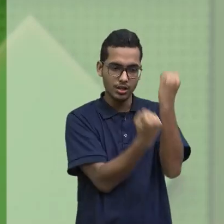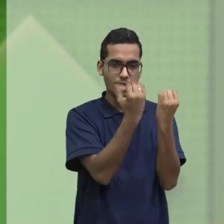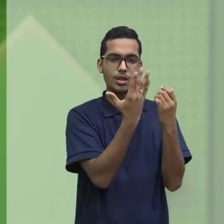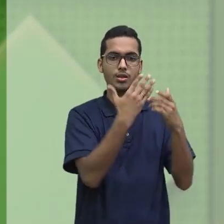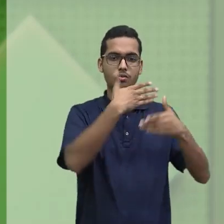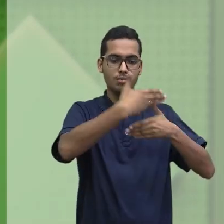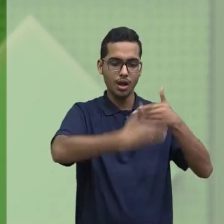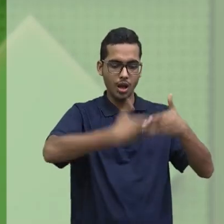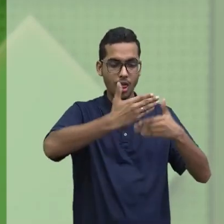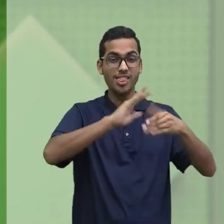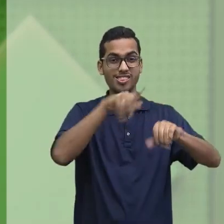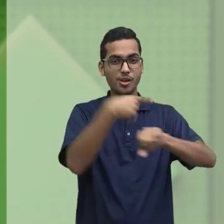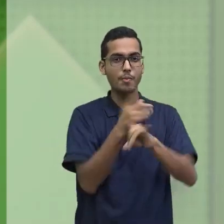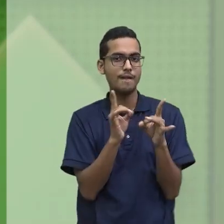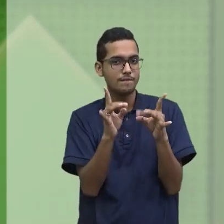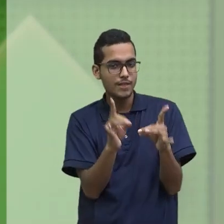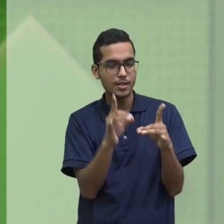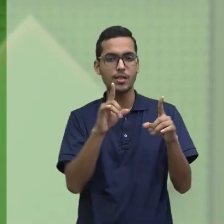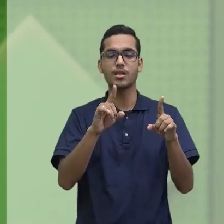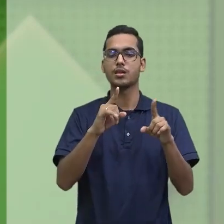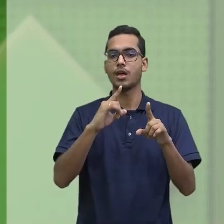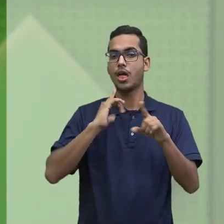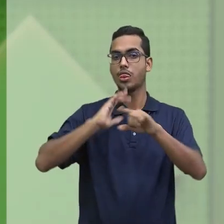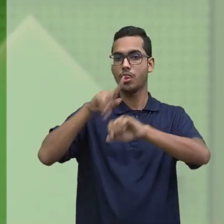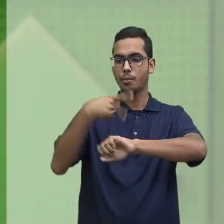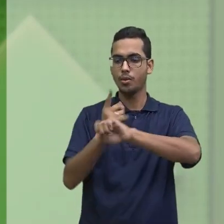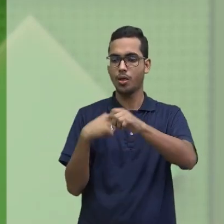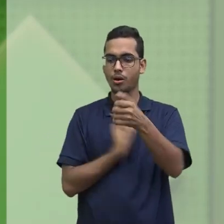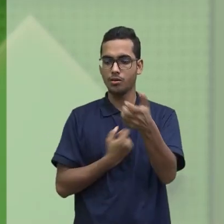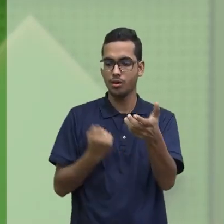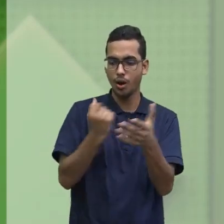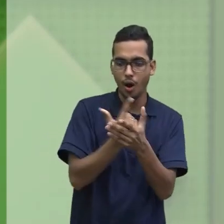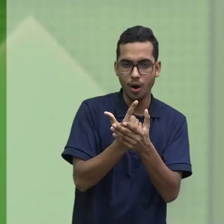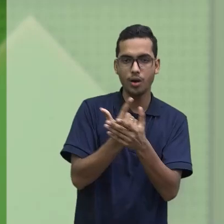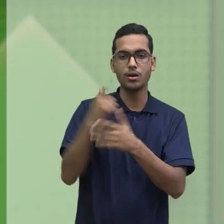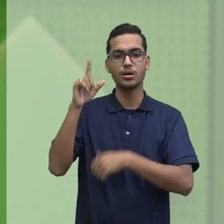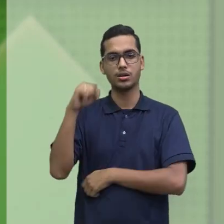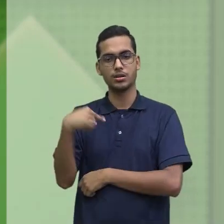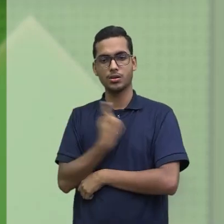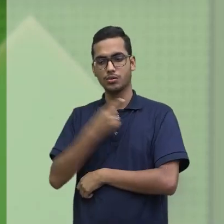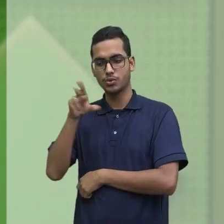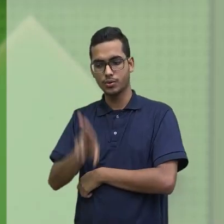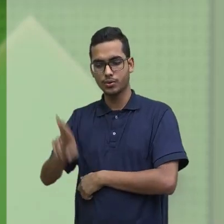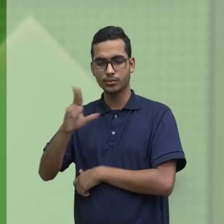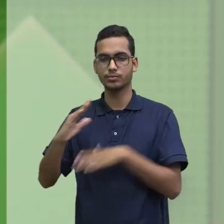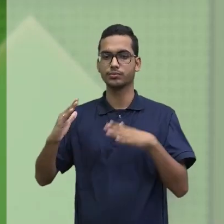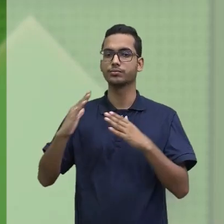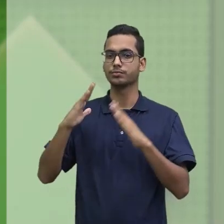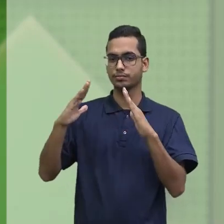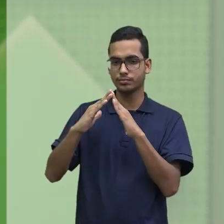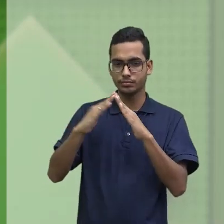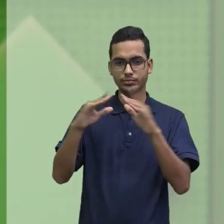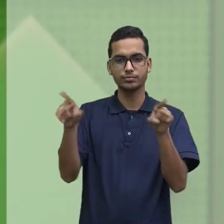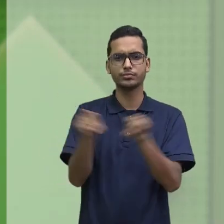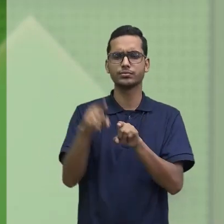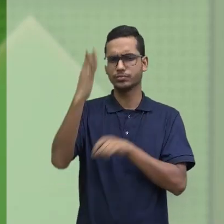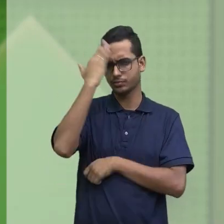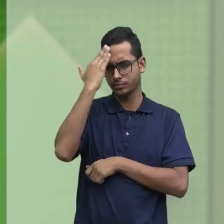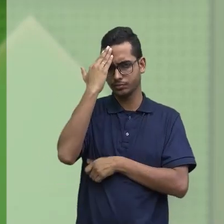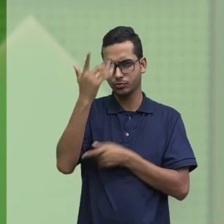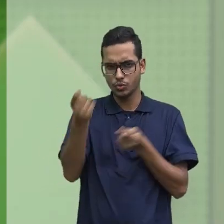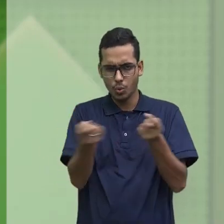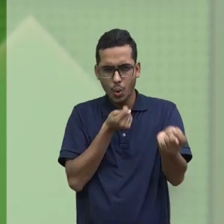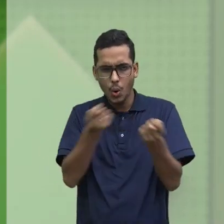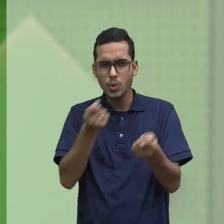um controle, né, mas a gente sabe que infelizmente esse controle não cobre 100% das vezes a qualidade desse